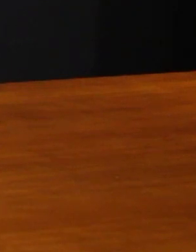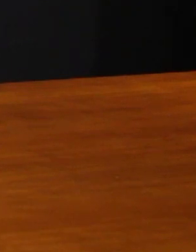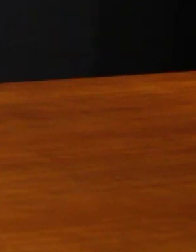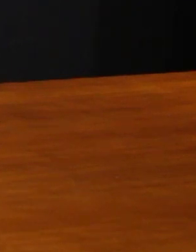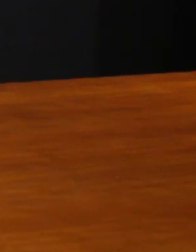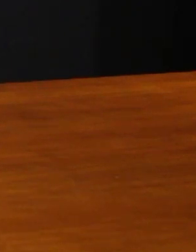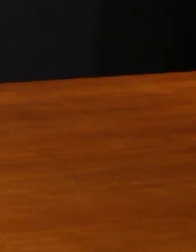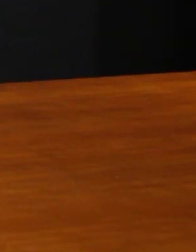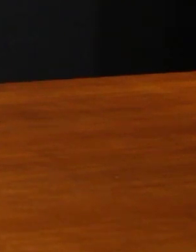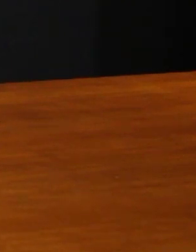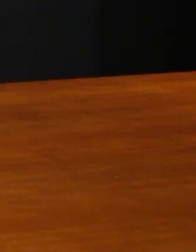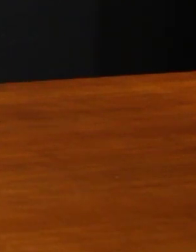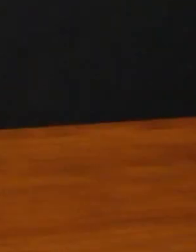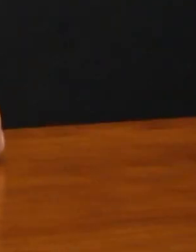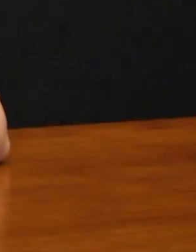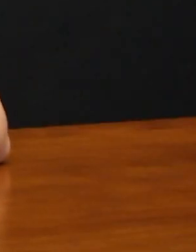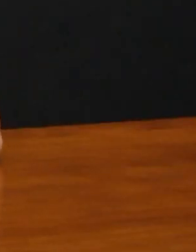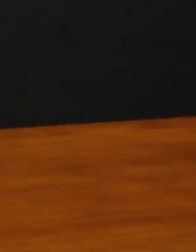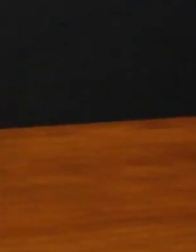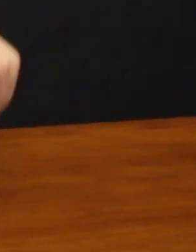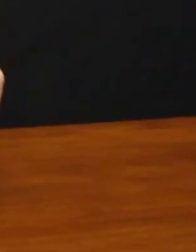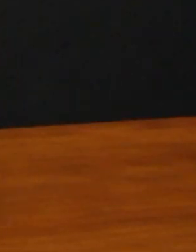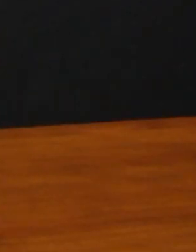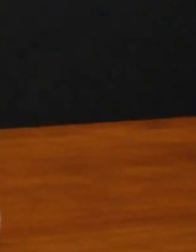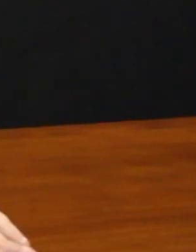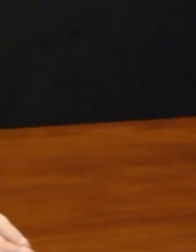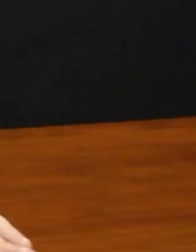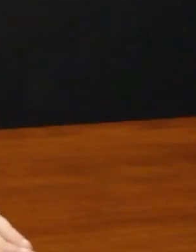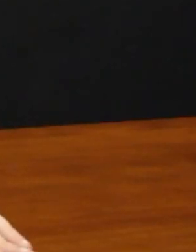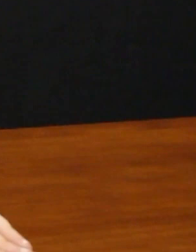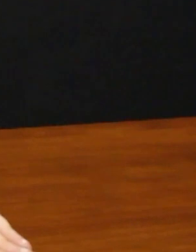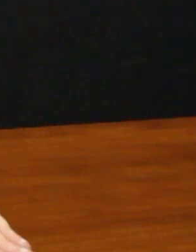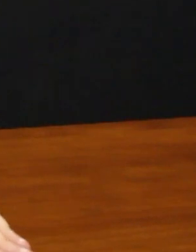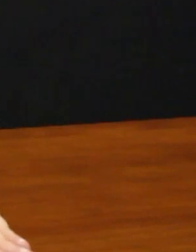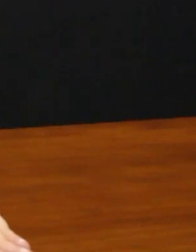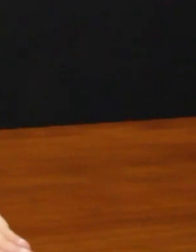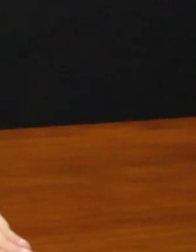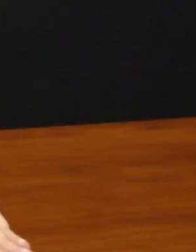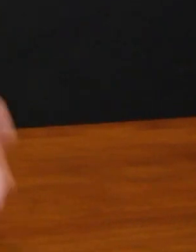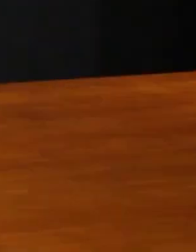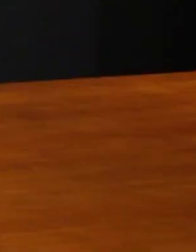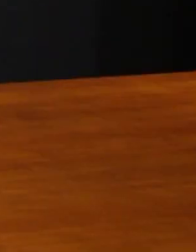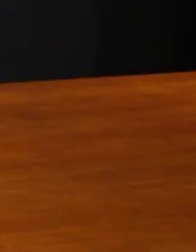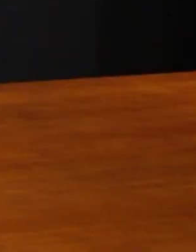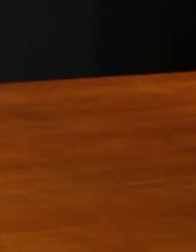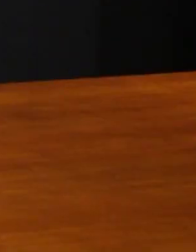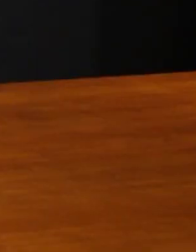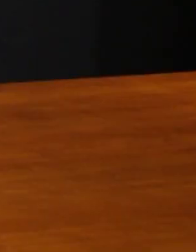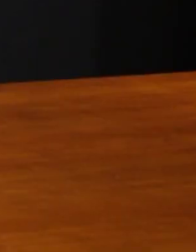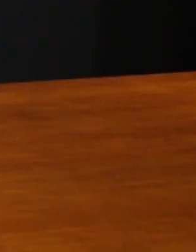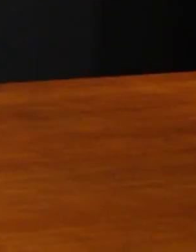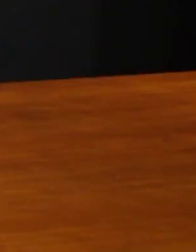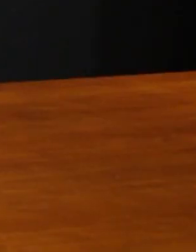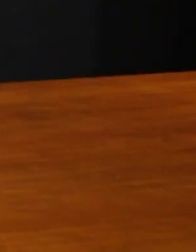E aí pessoal tudo bem bem-vindos ao machismo antes eu preciso agradecer o pessoal que faz machismo aconteceu Obrigado os patrocinadores Valeu Blaze Blazer para quem não sabe